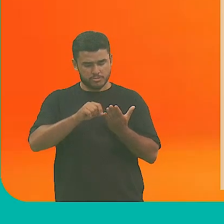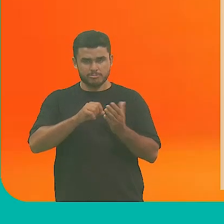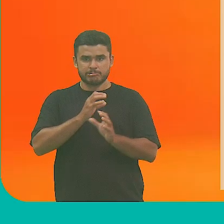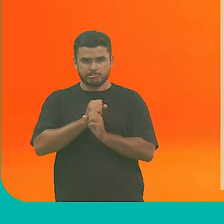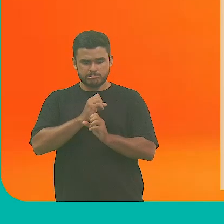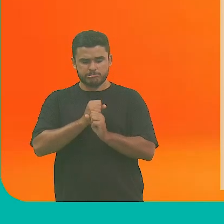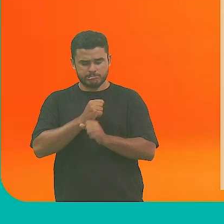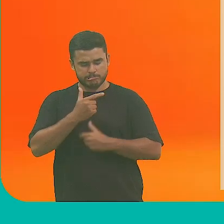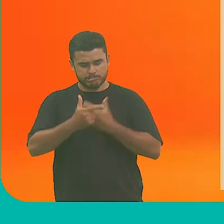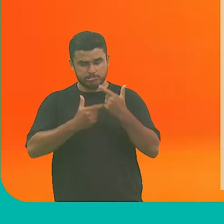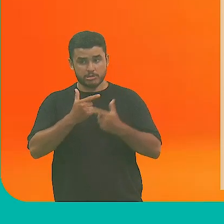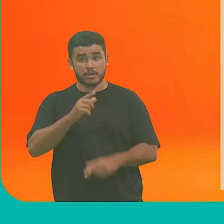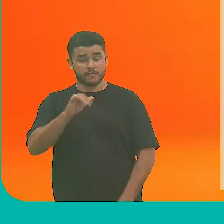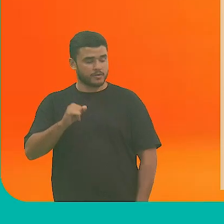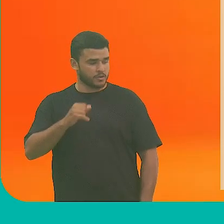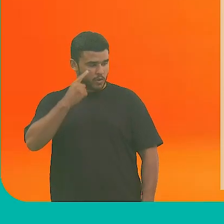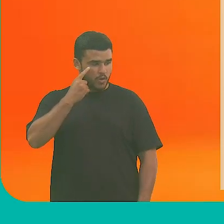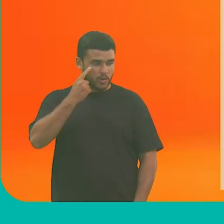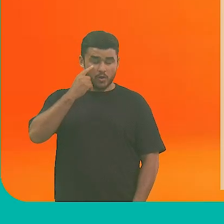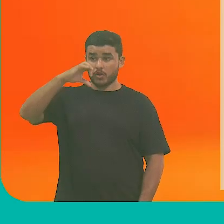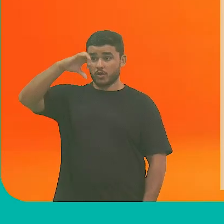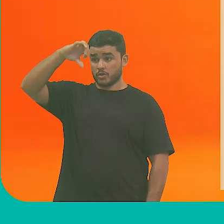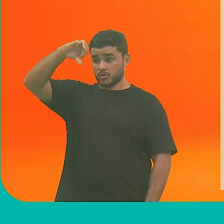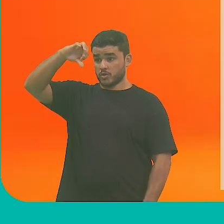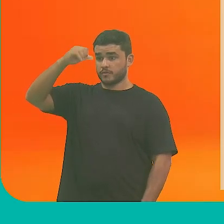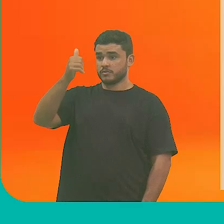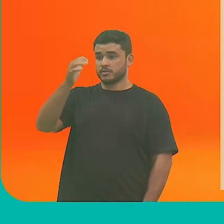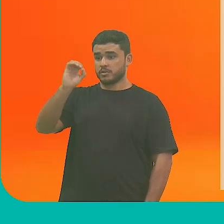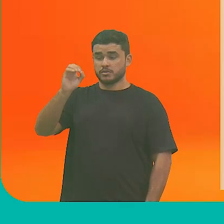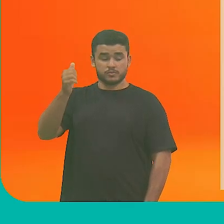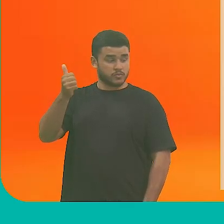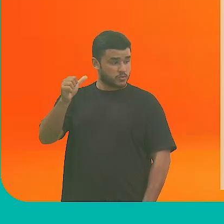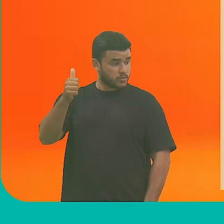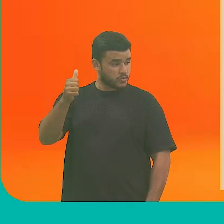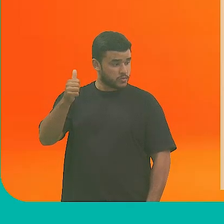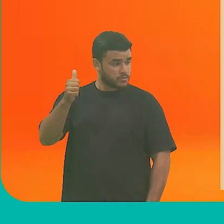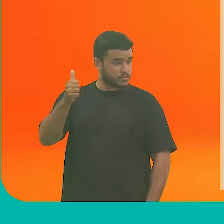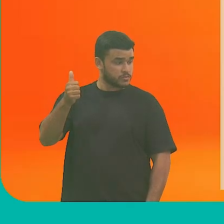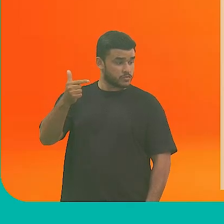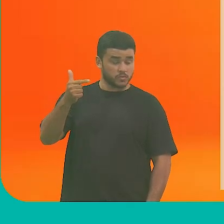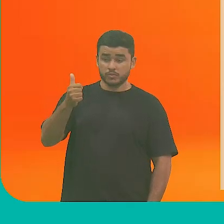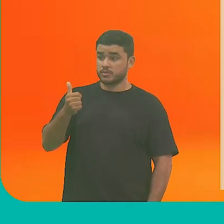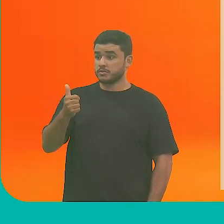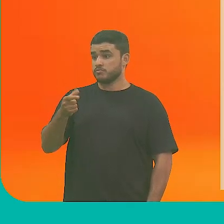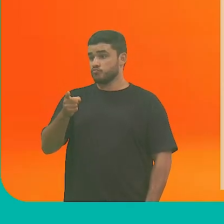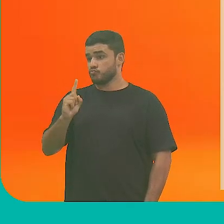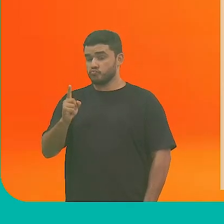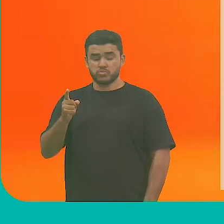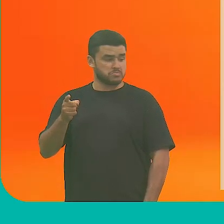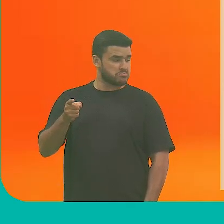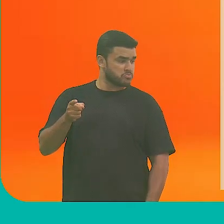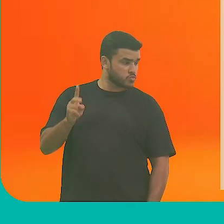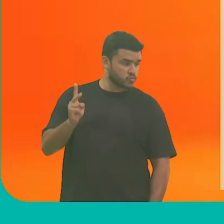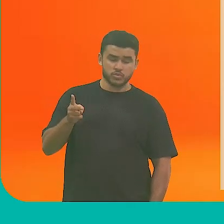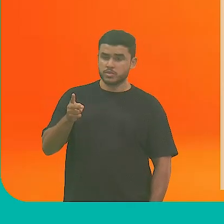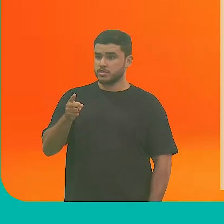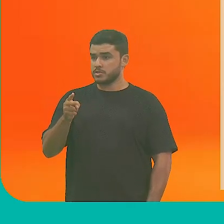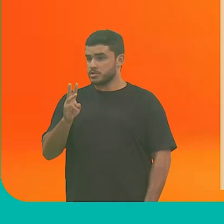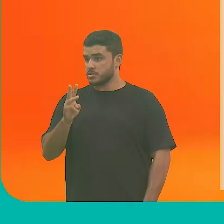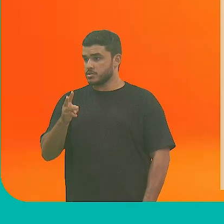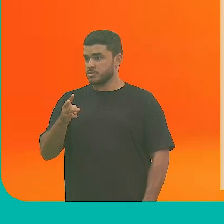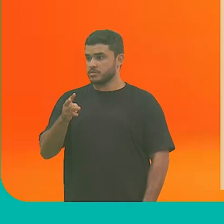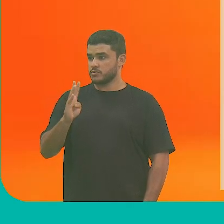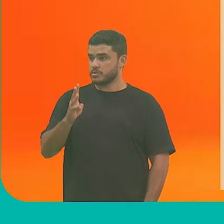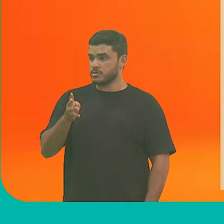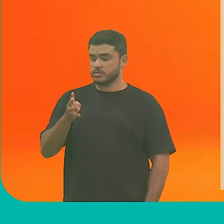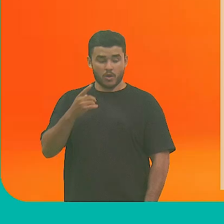17. Então você vai fazer uma tabelinha dessa aqui lá na sua prova. Mas Jorge, não tem espaço. Você precisa fazer